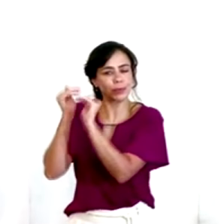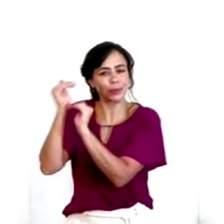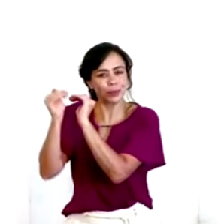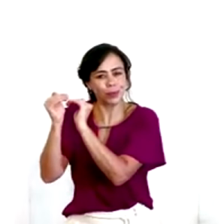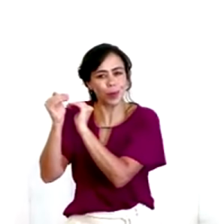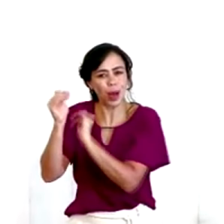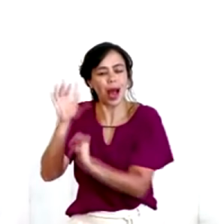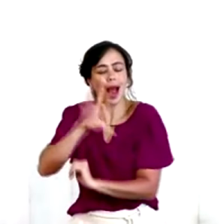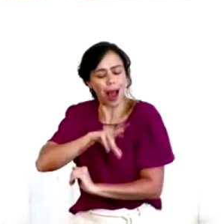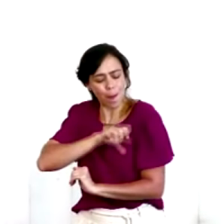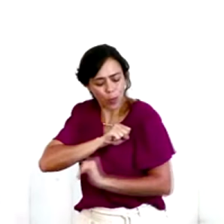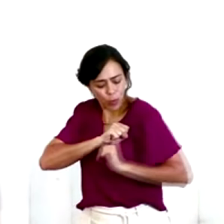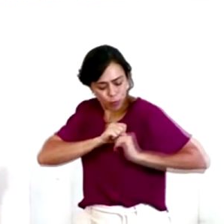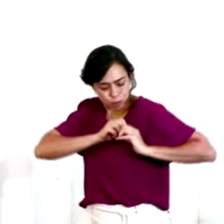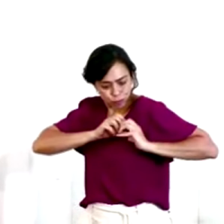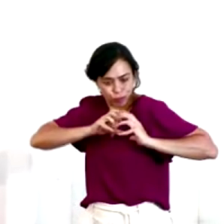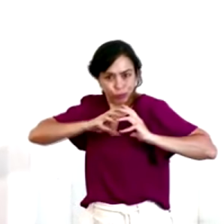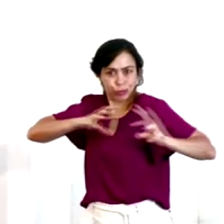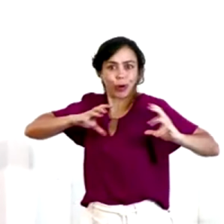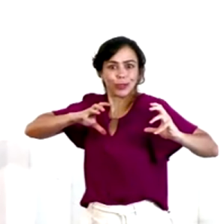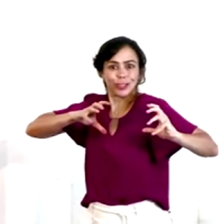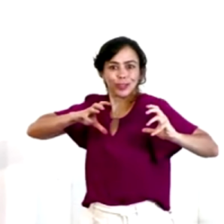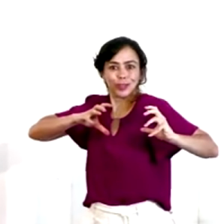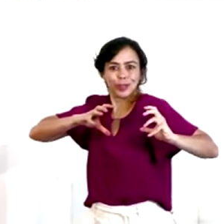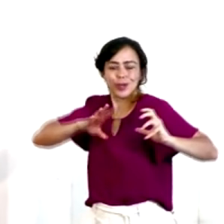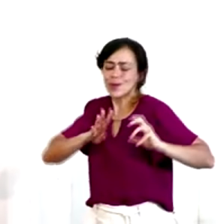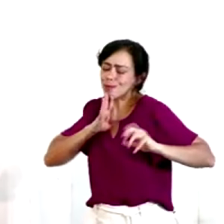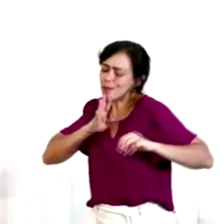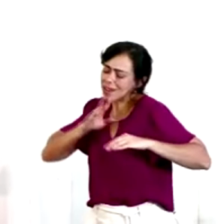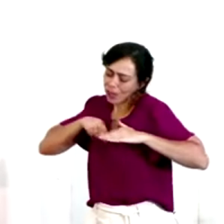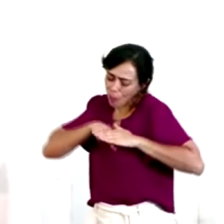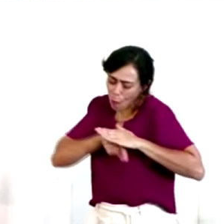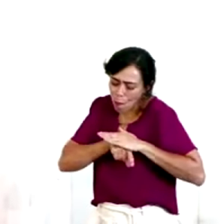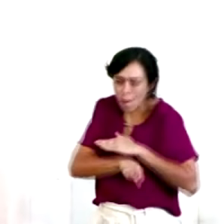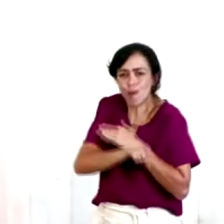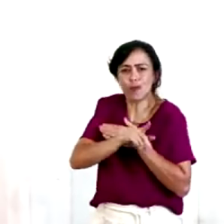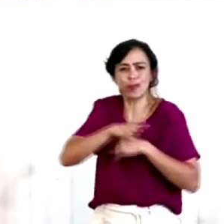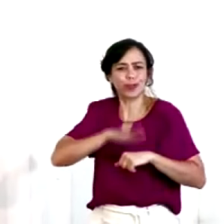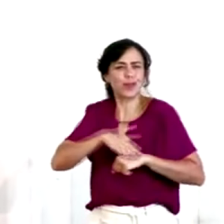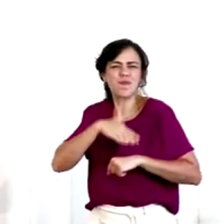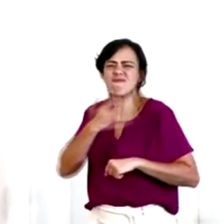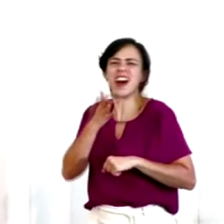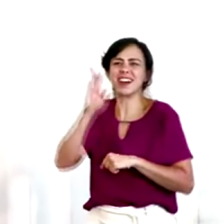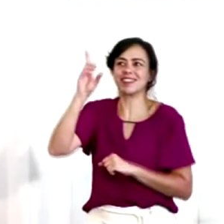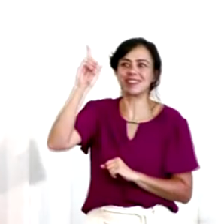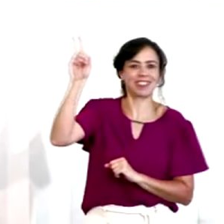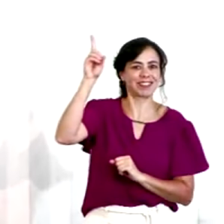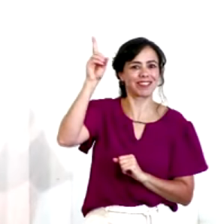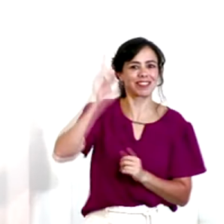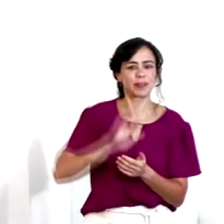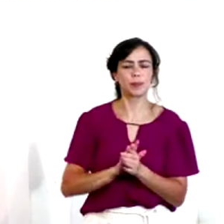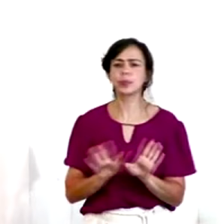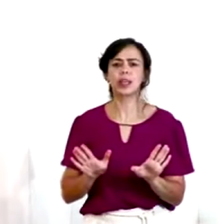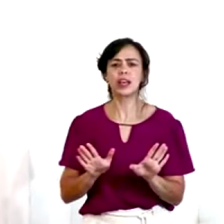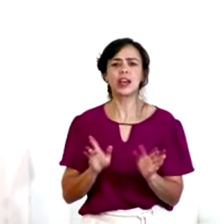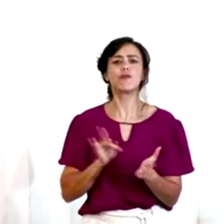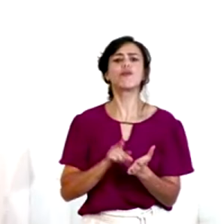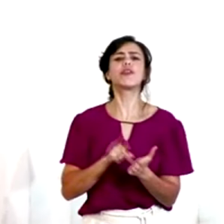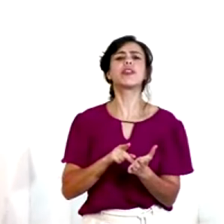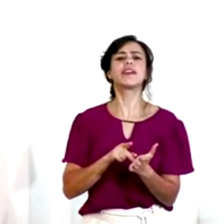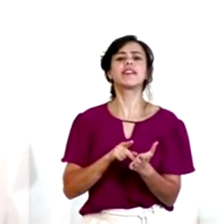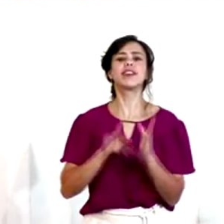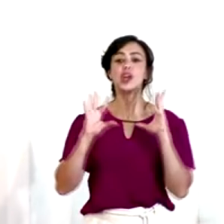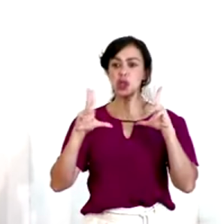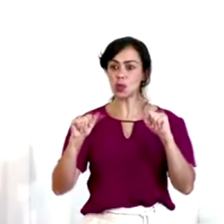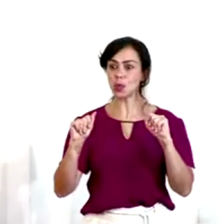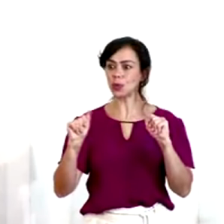por Deus. Um fato é que todos nós podemos parar, olhar para trás,